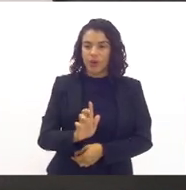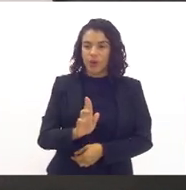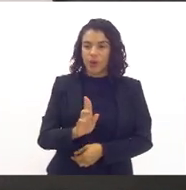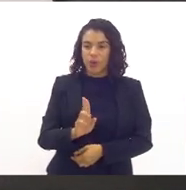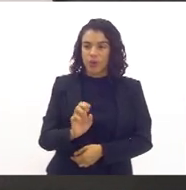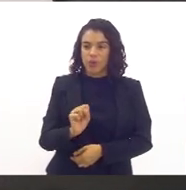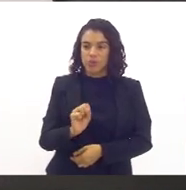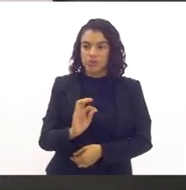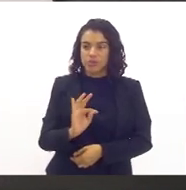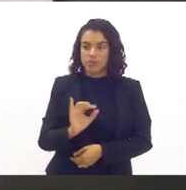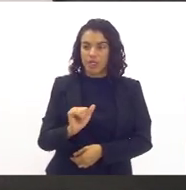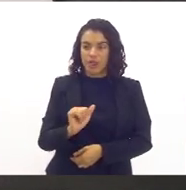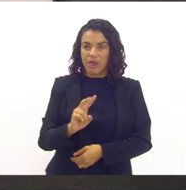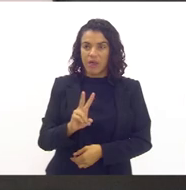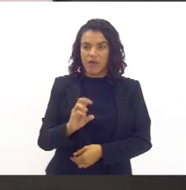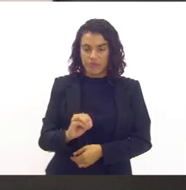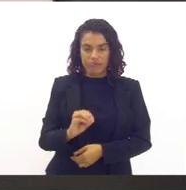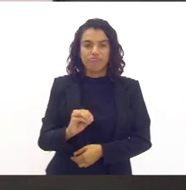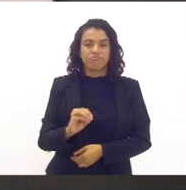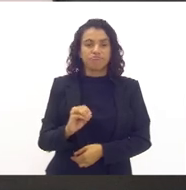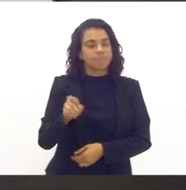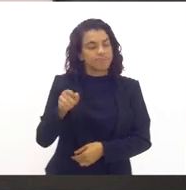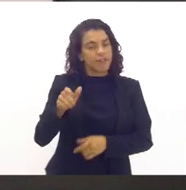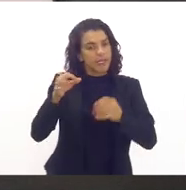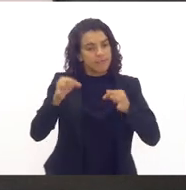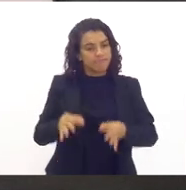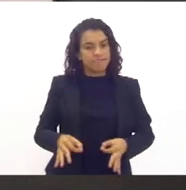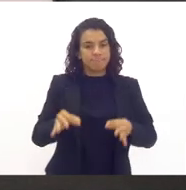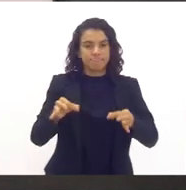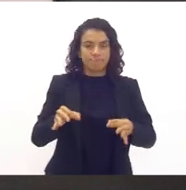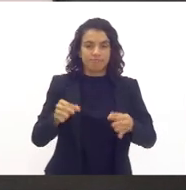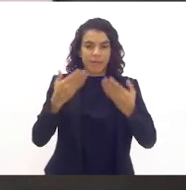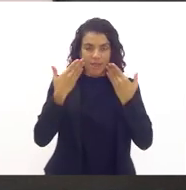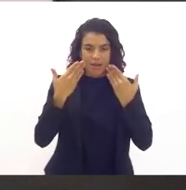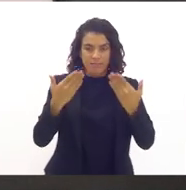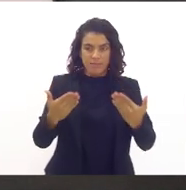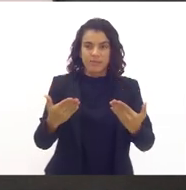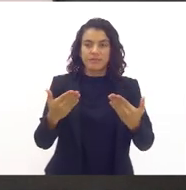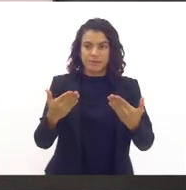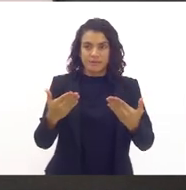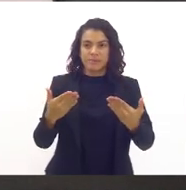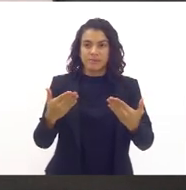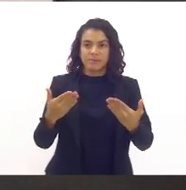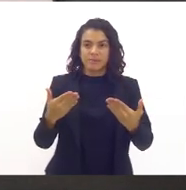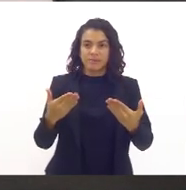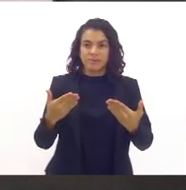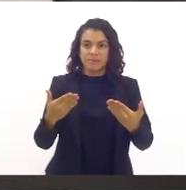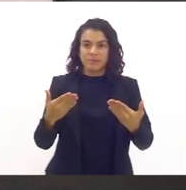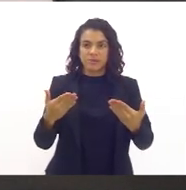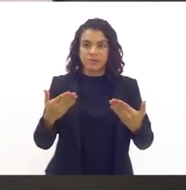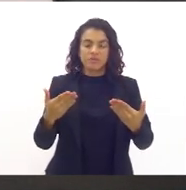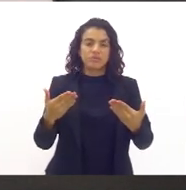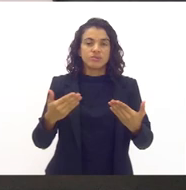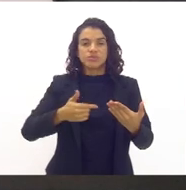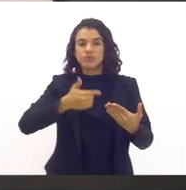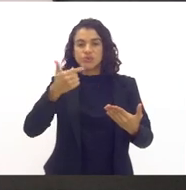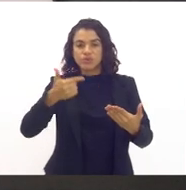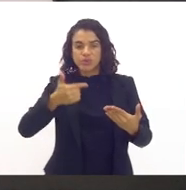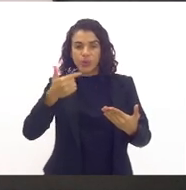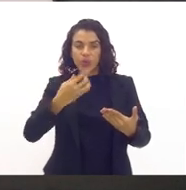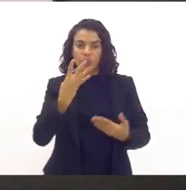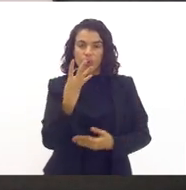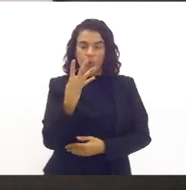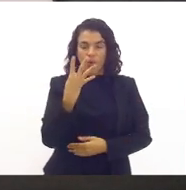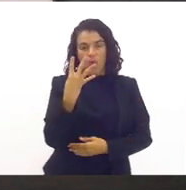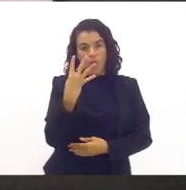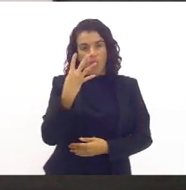faça formalmente a apresentação do segundo quadrimestre, que